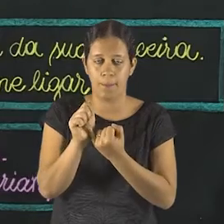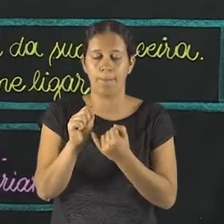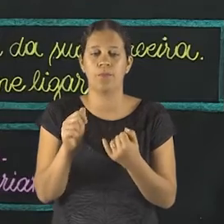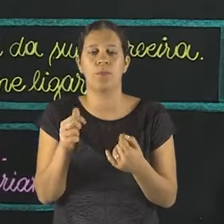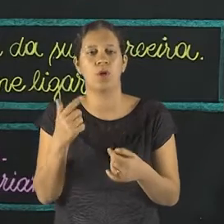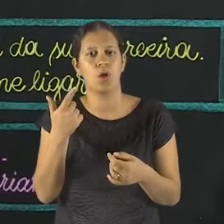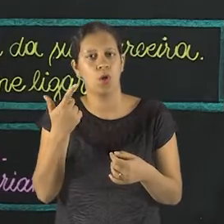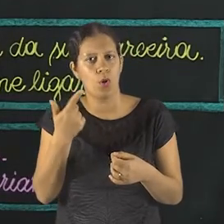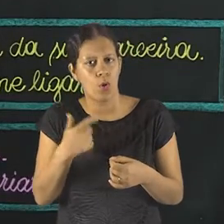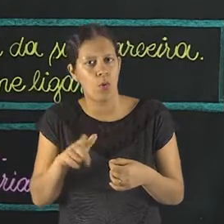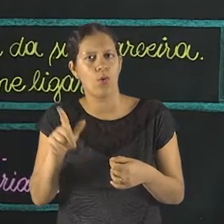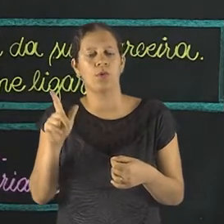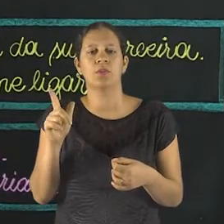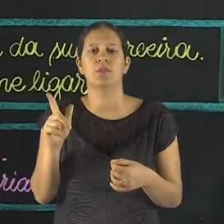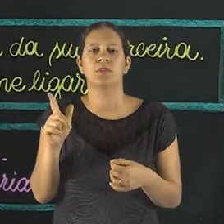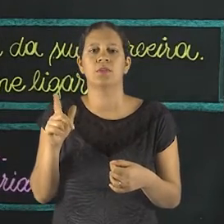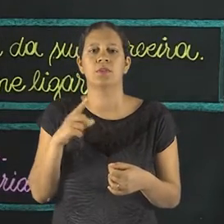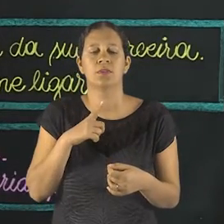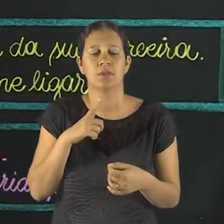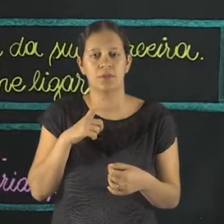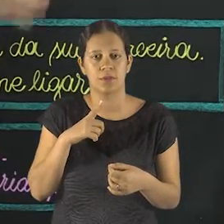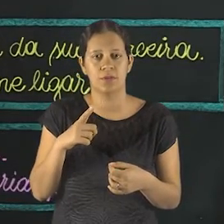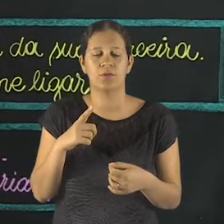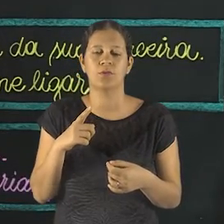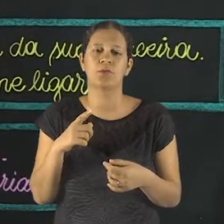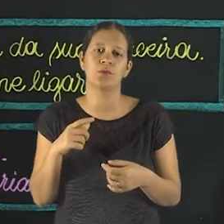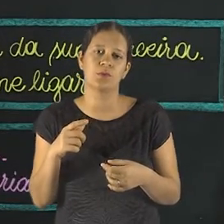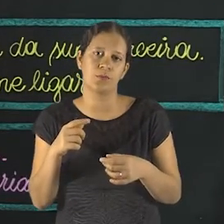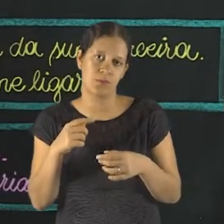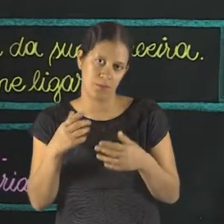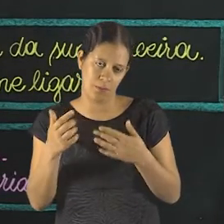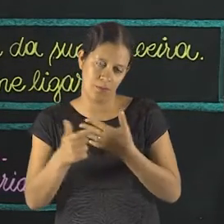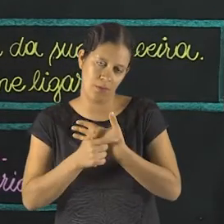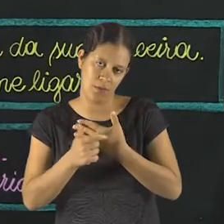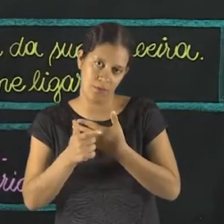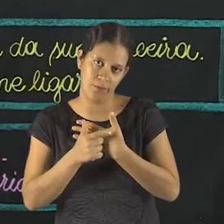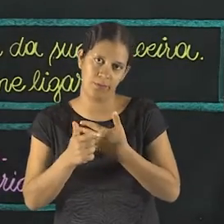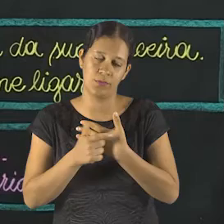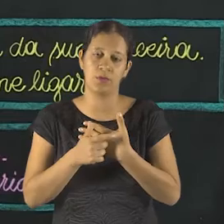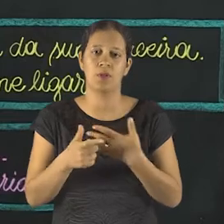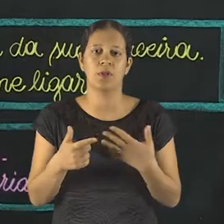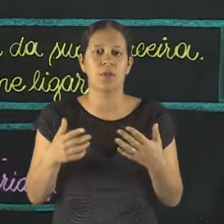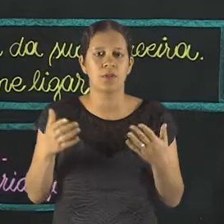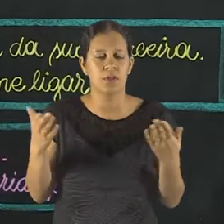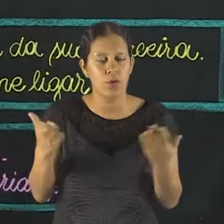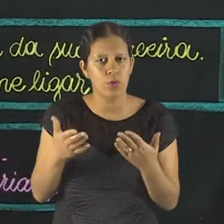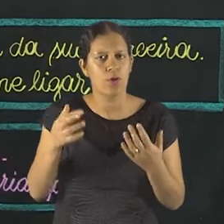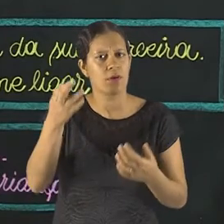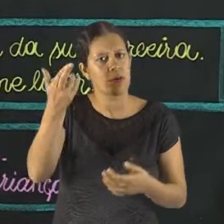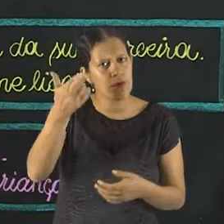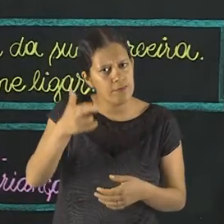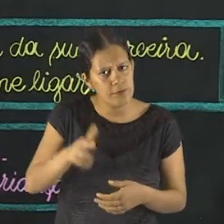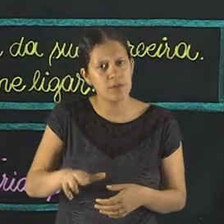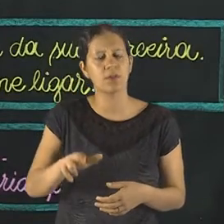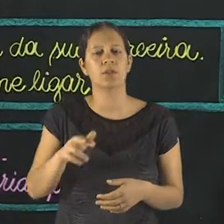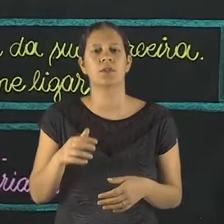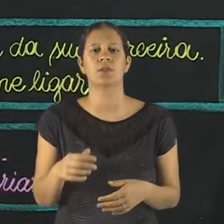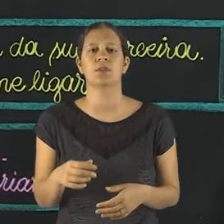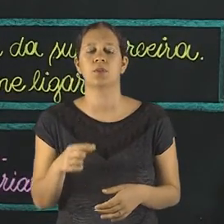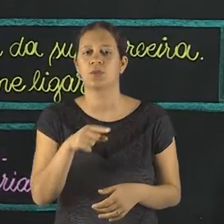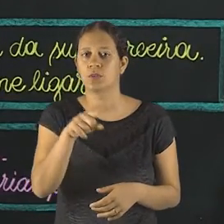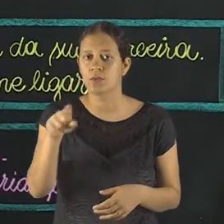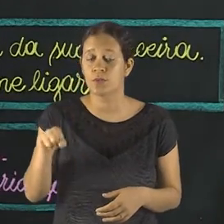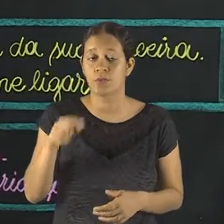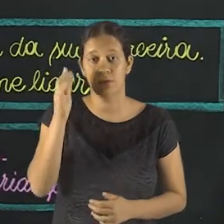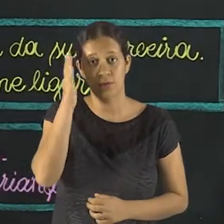claro que existem outras aplicabilidades dessas funções nominais. A gente está dando uma revisão em cada uma dessas funções